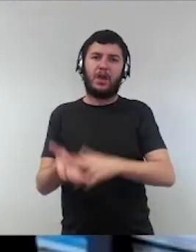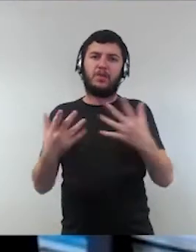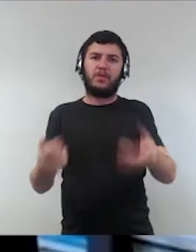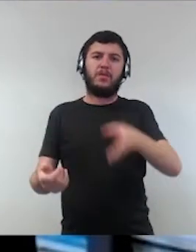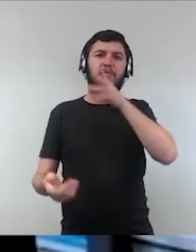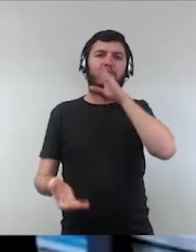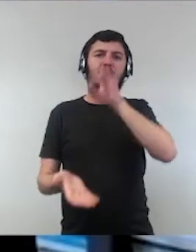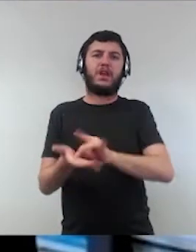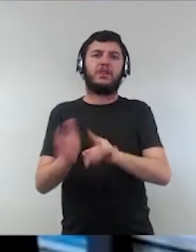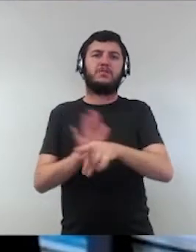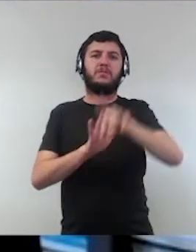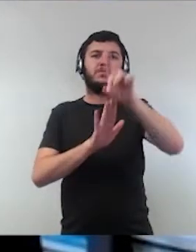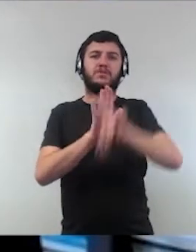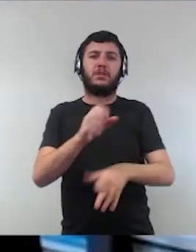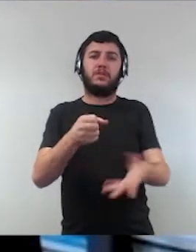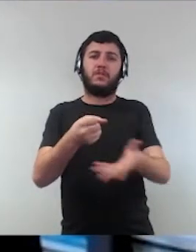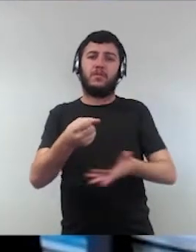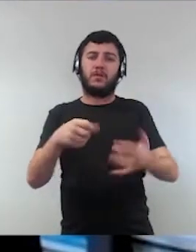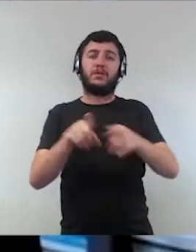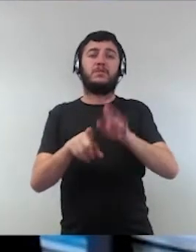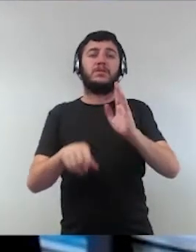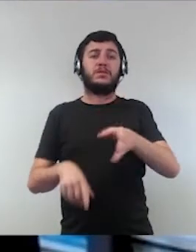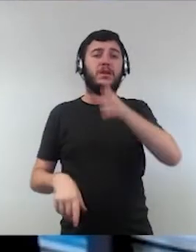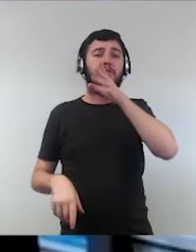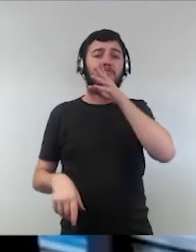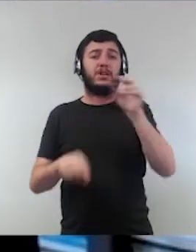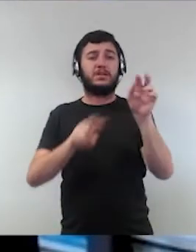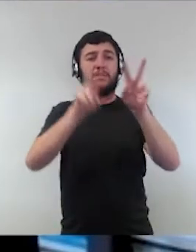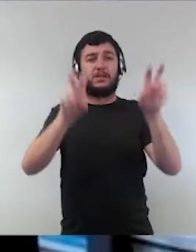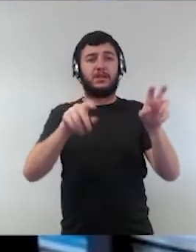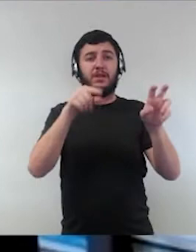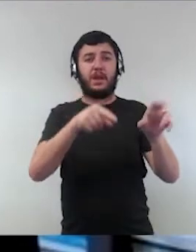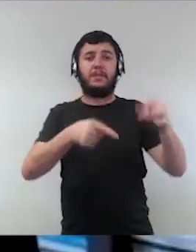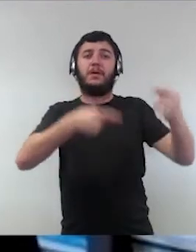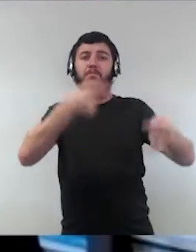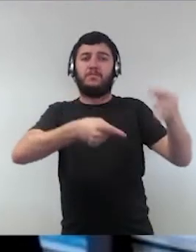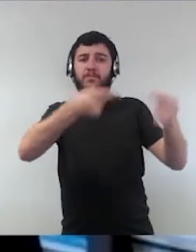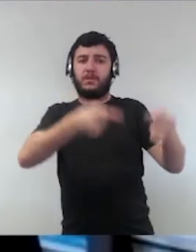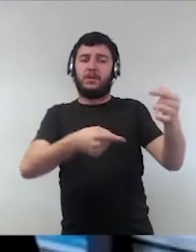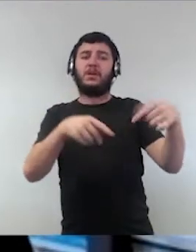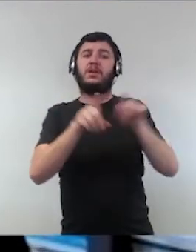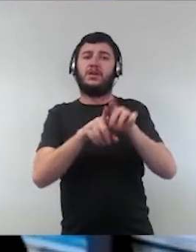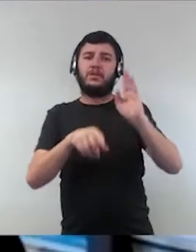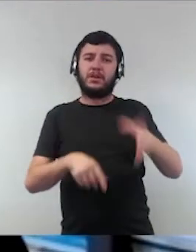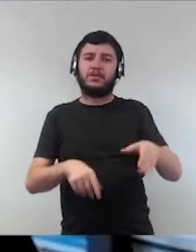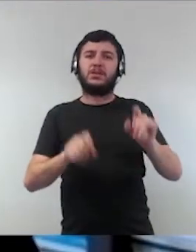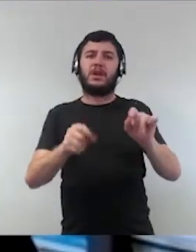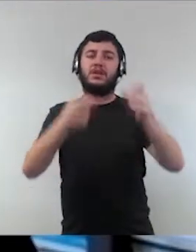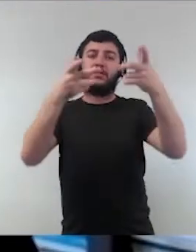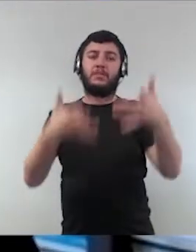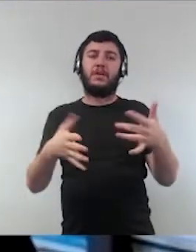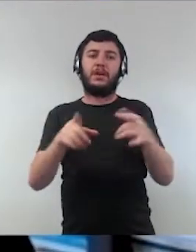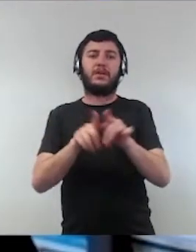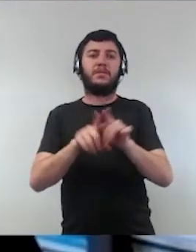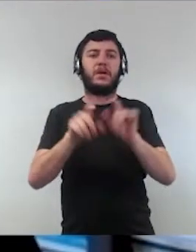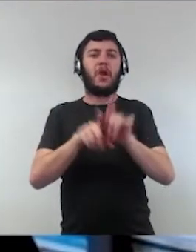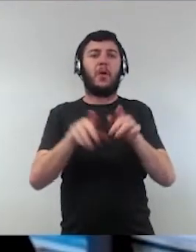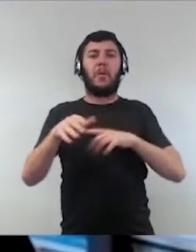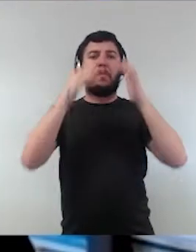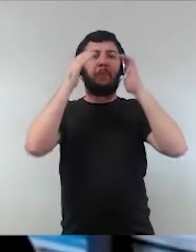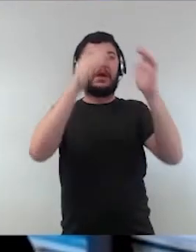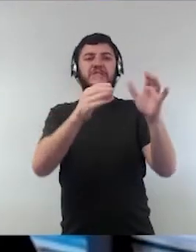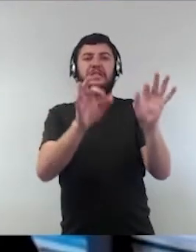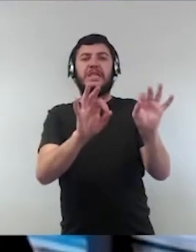a importância do tema e a importância que o descumprimento dos comandos constitucionais